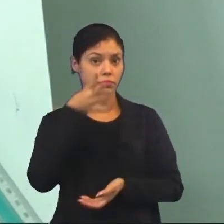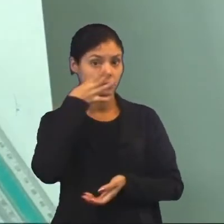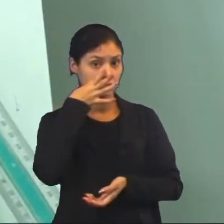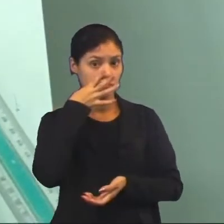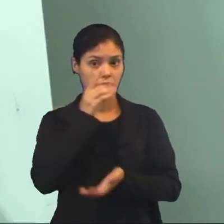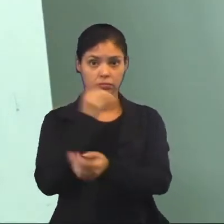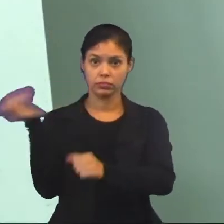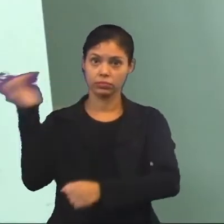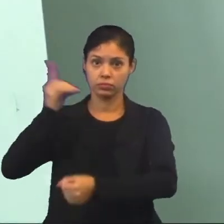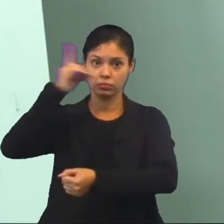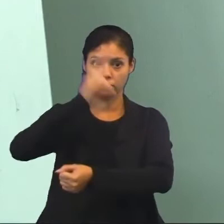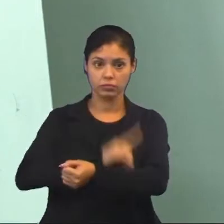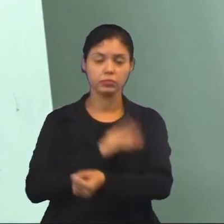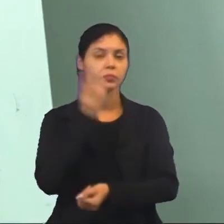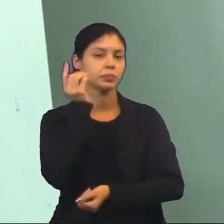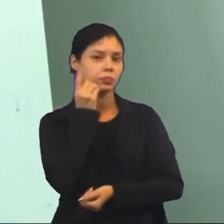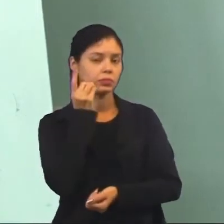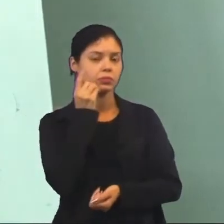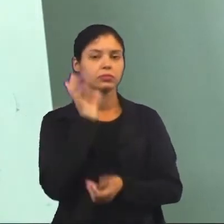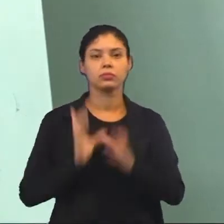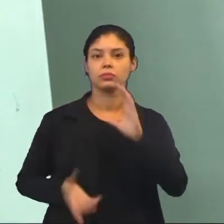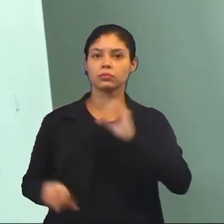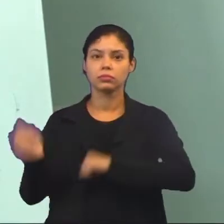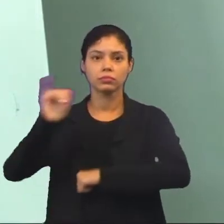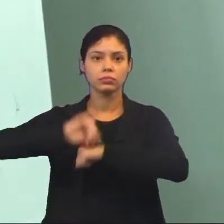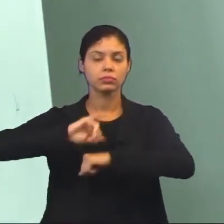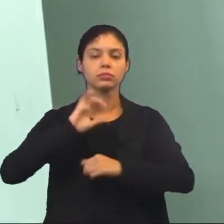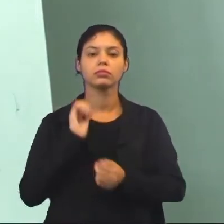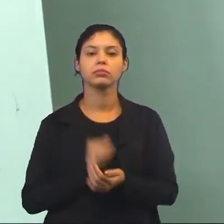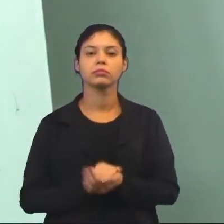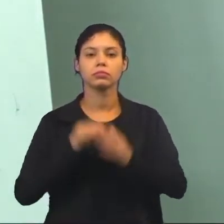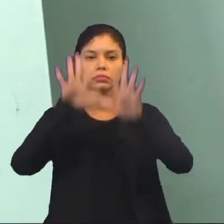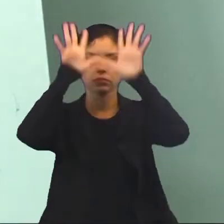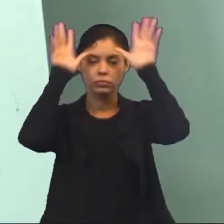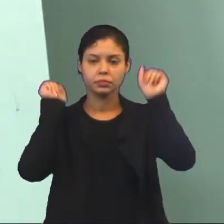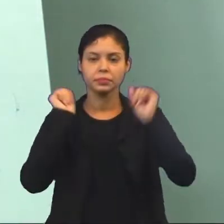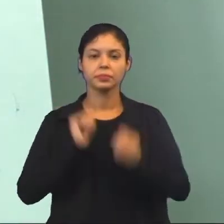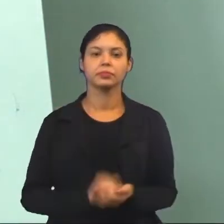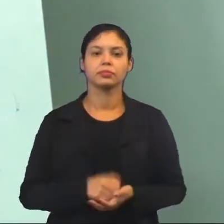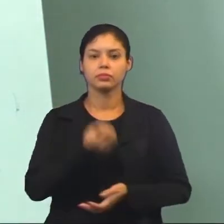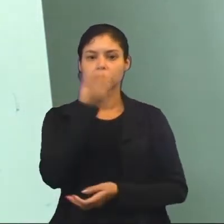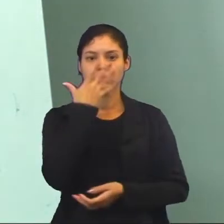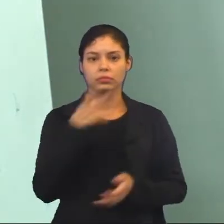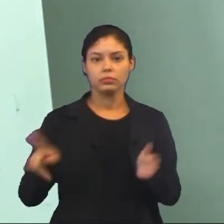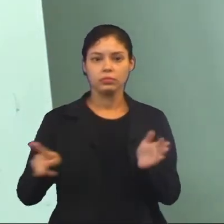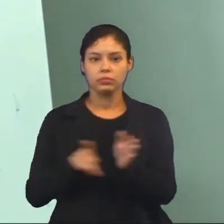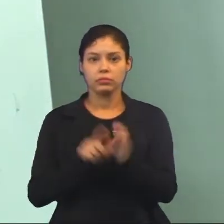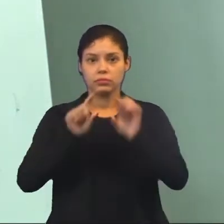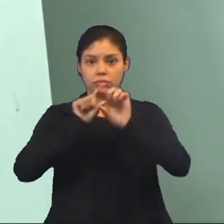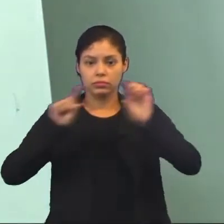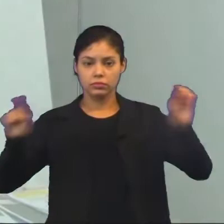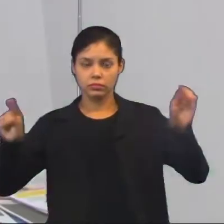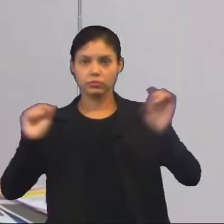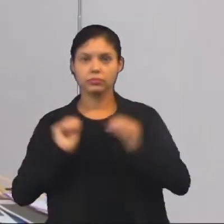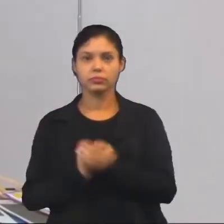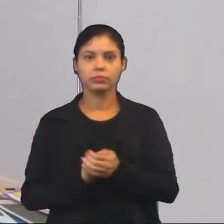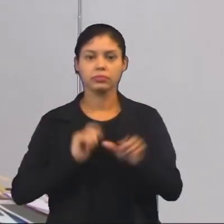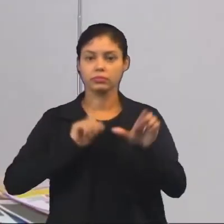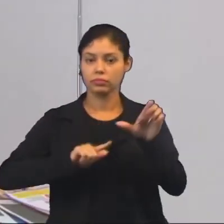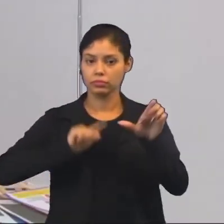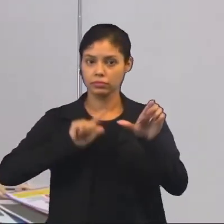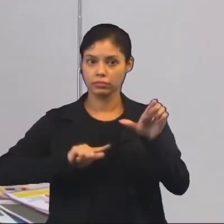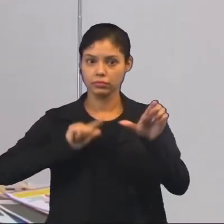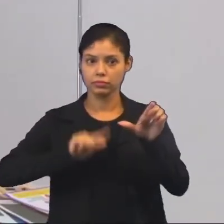de dengue por dia na capital acreana. Aqui nós encontramos a fotolegenda. O que é